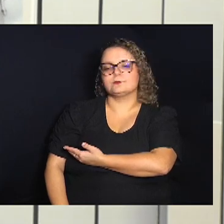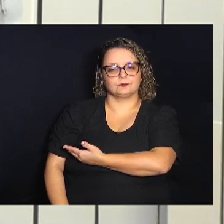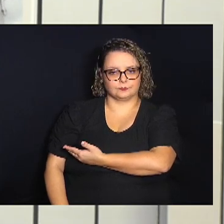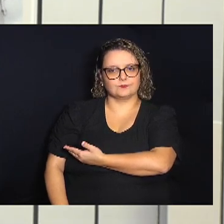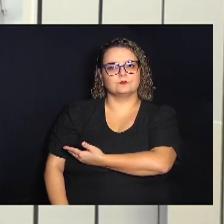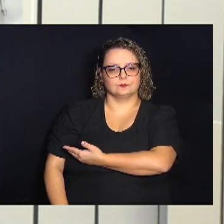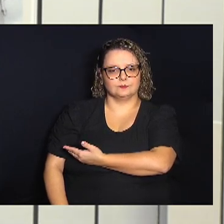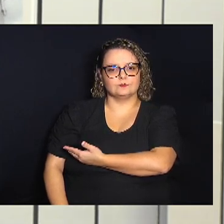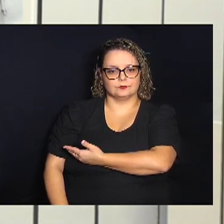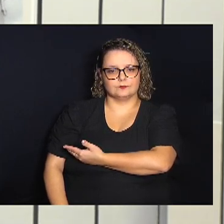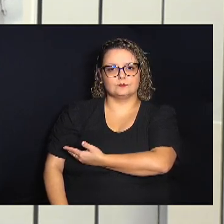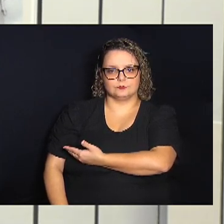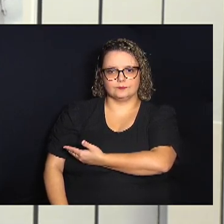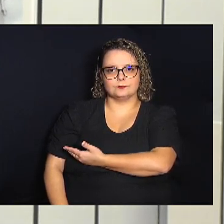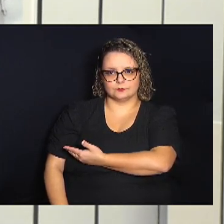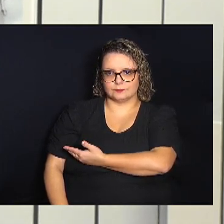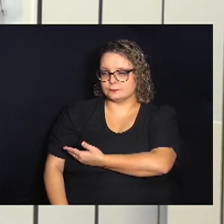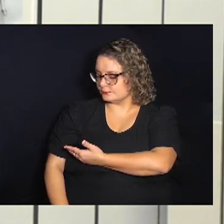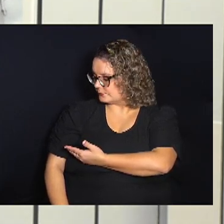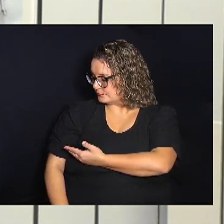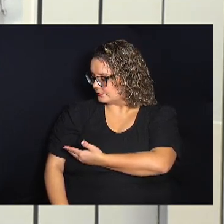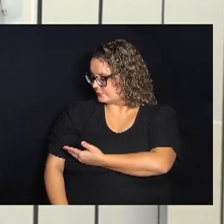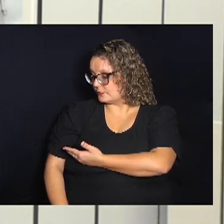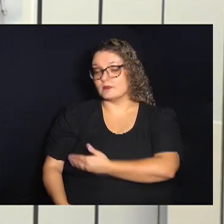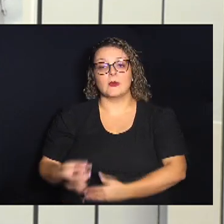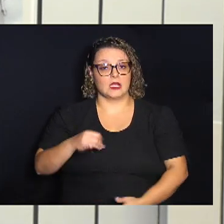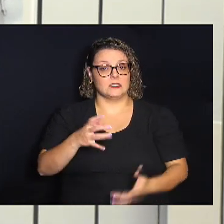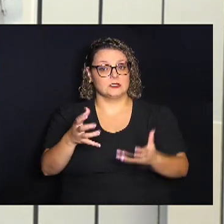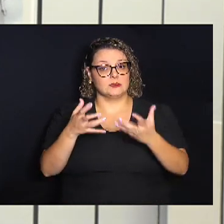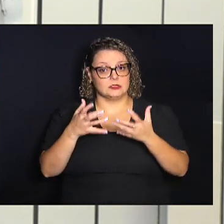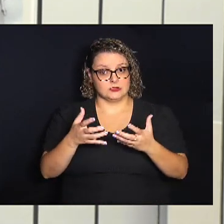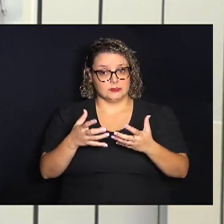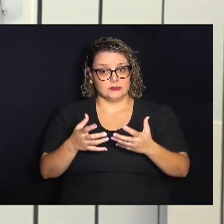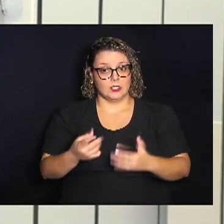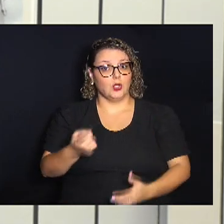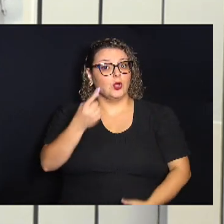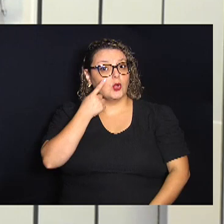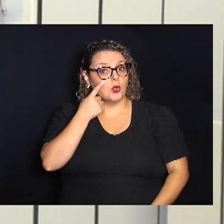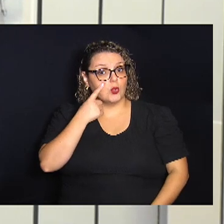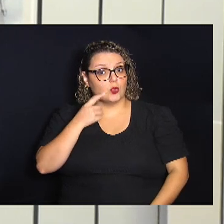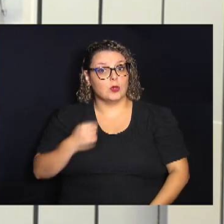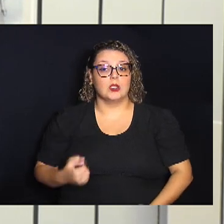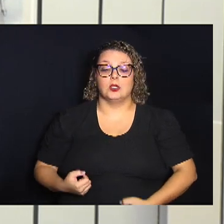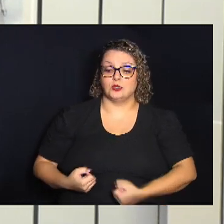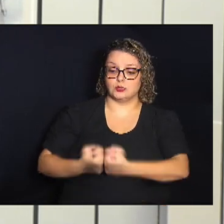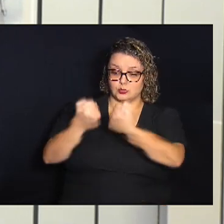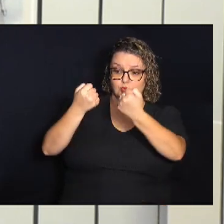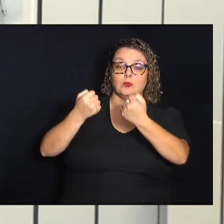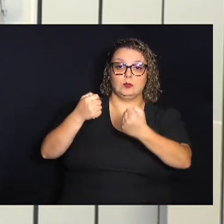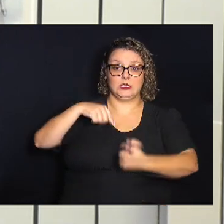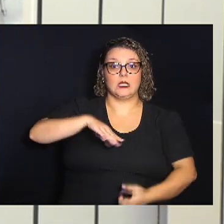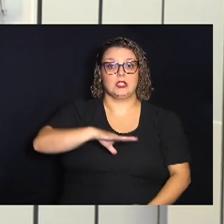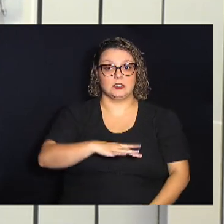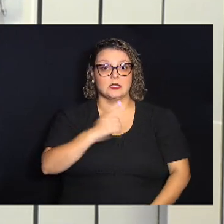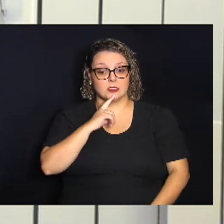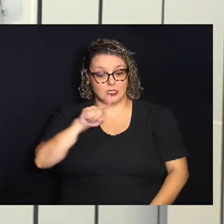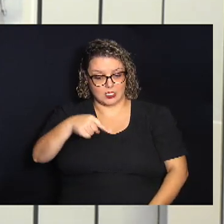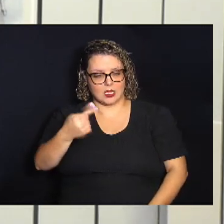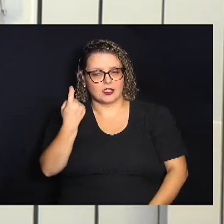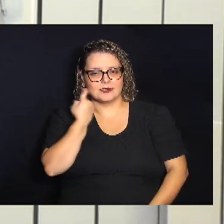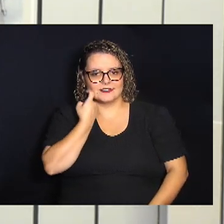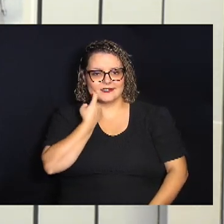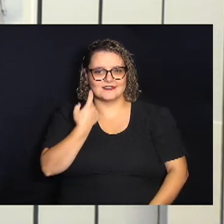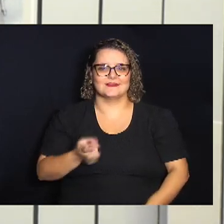www.voleirenata.com.br/torcedor, está aqui embaixo da sua tela. Então, se você quiser conferir este jogo aqui na cidade de Campinas na próxima sexta-feira,